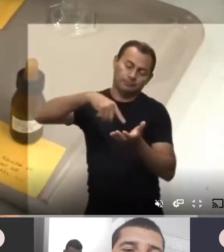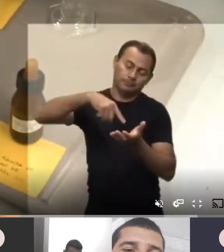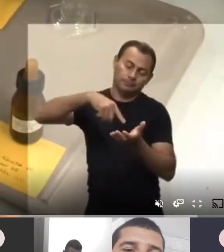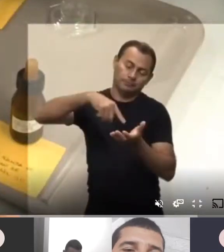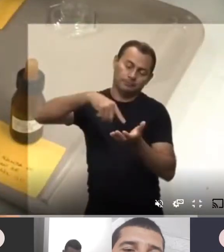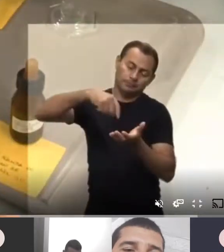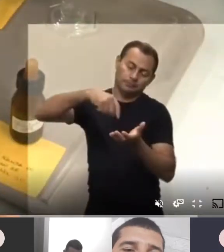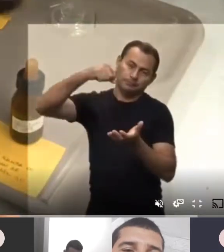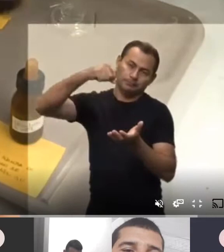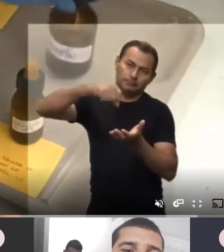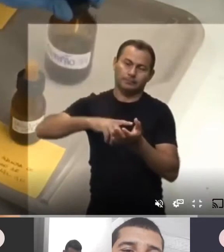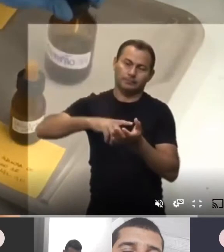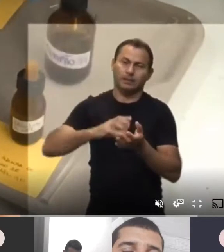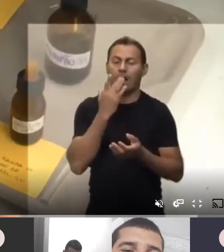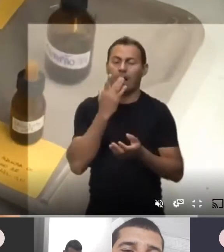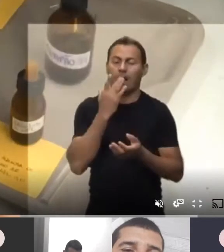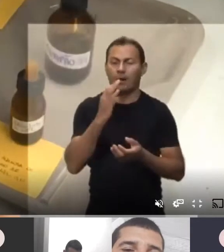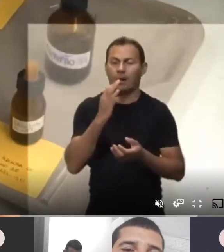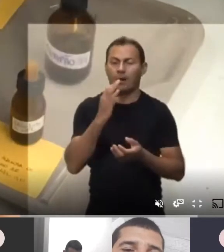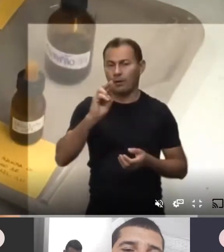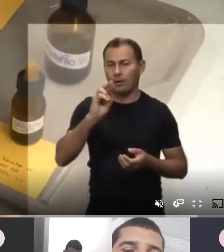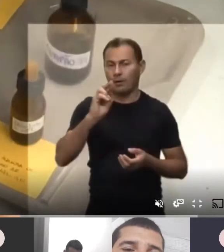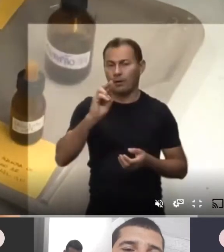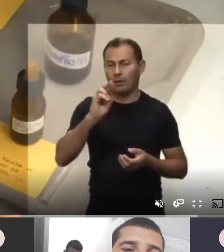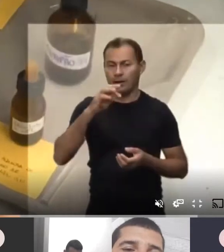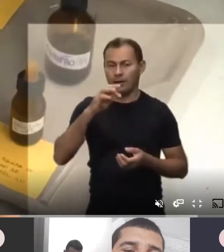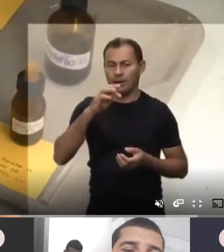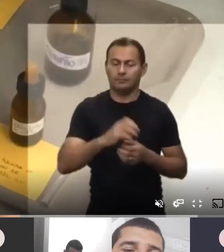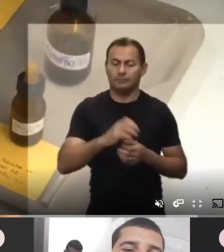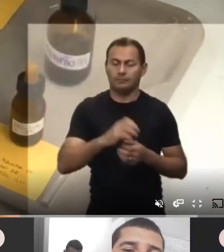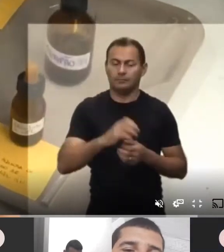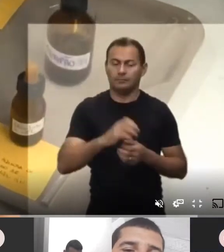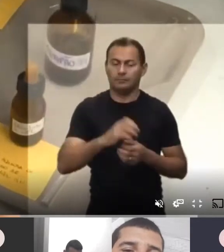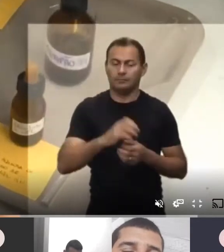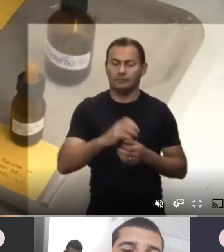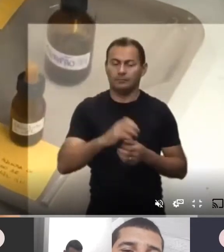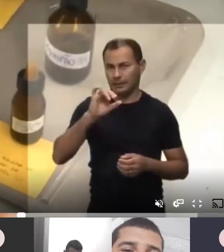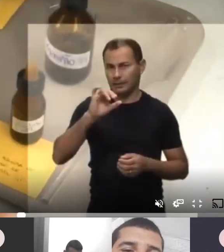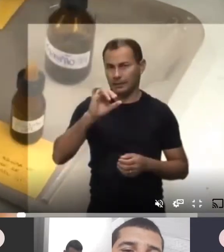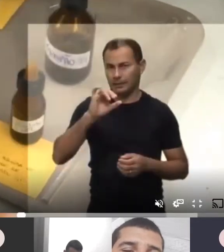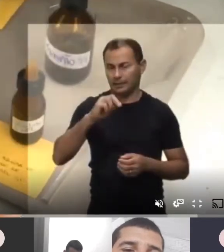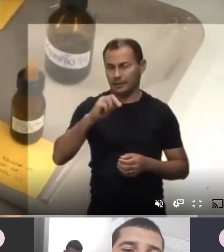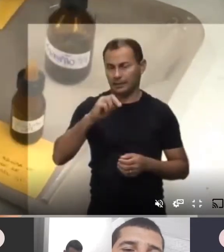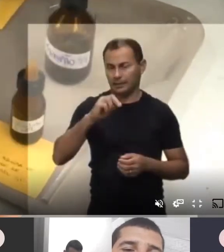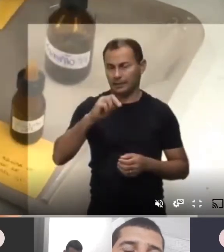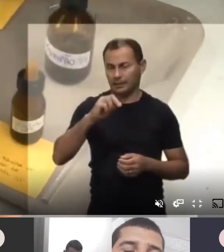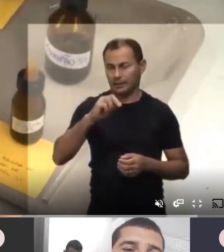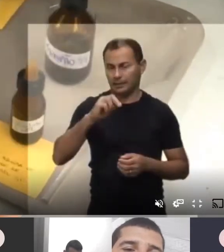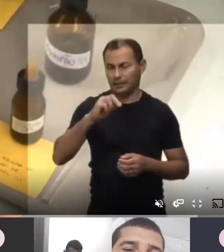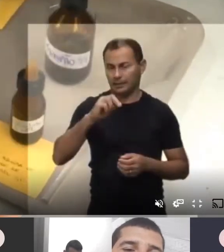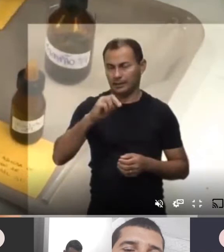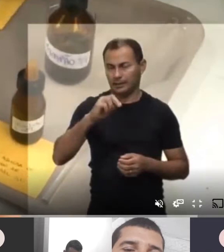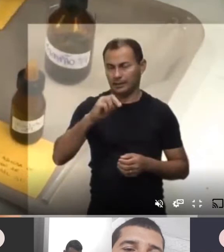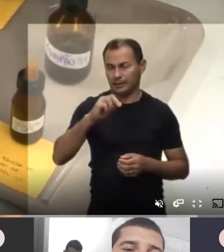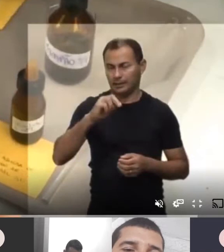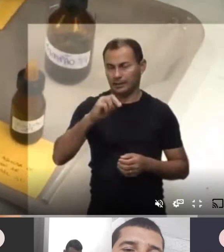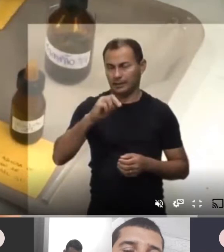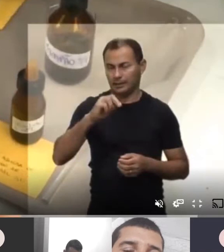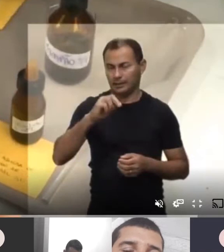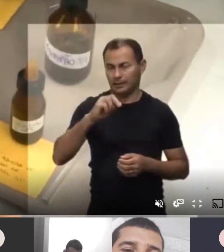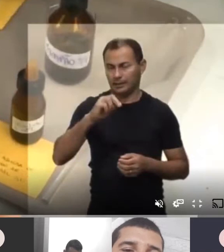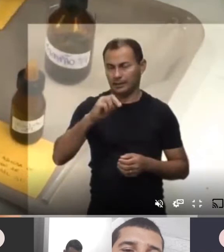Então, eu coloquei nos meus 2 beck. Viu agora que, em vez da água, né, no primeiro a gente utilizou a água, né, água destilada. Agora a